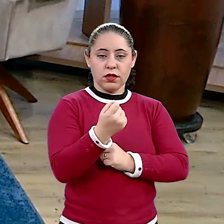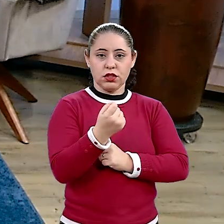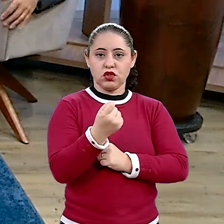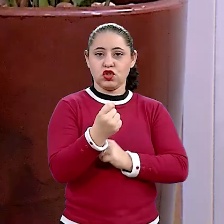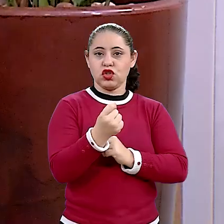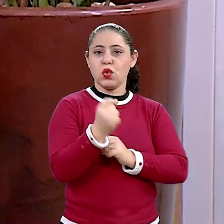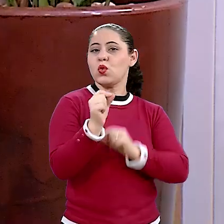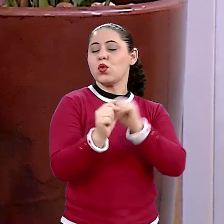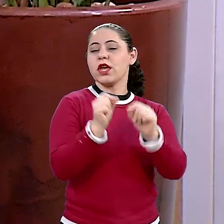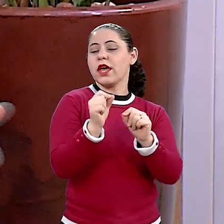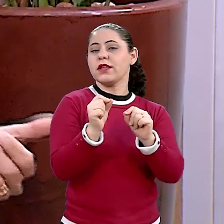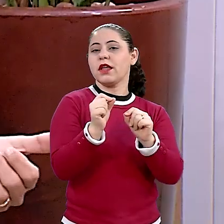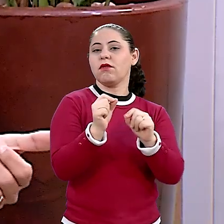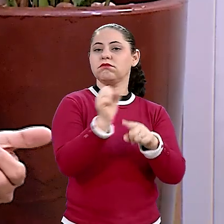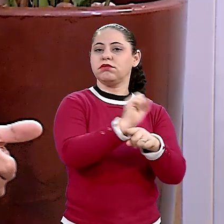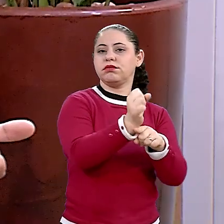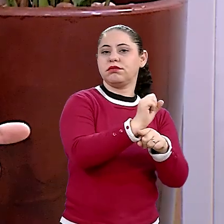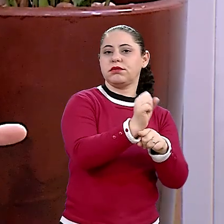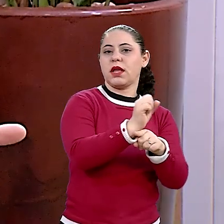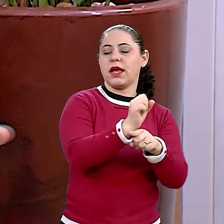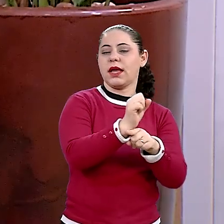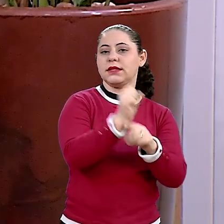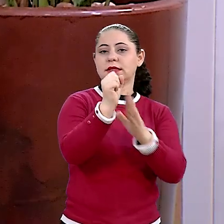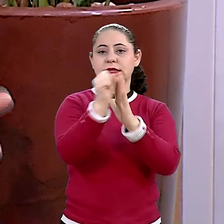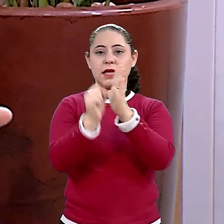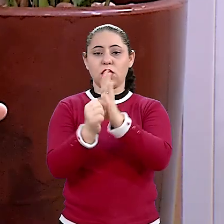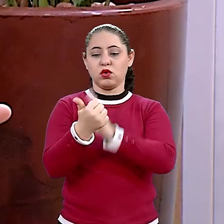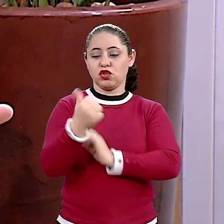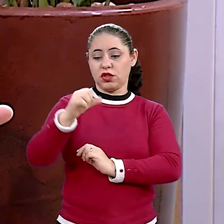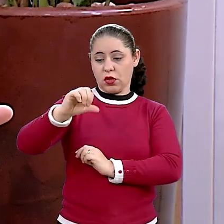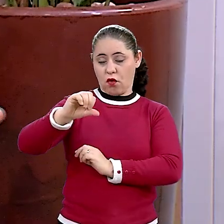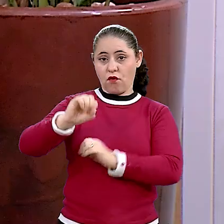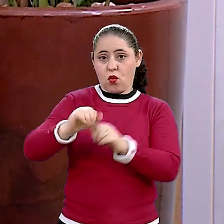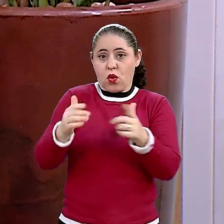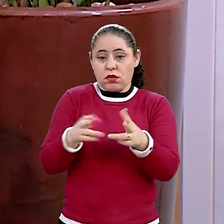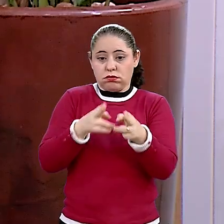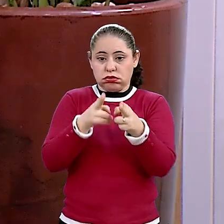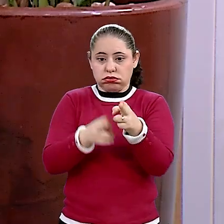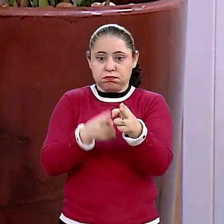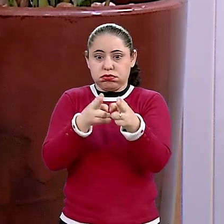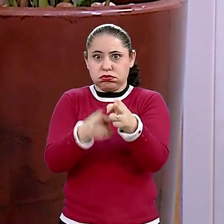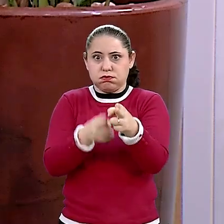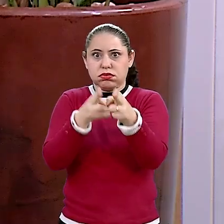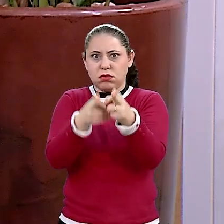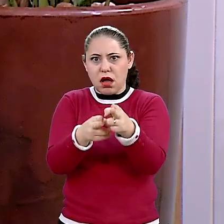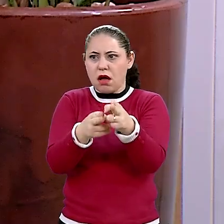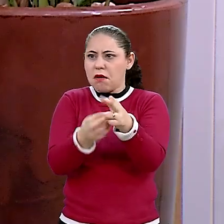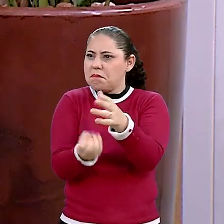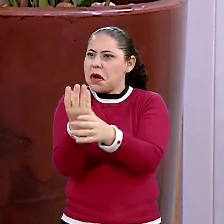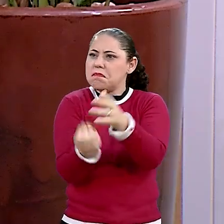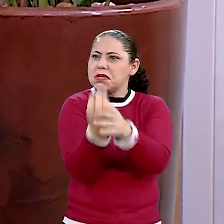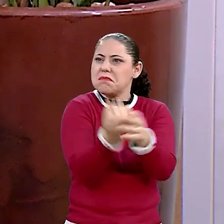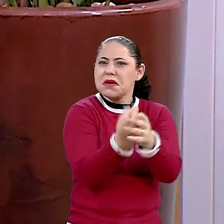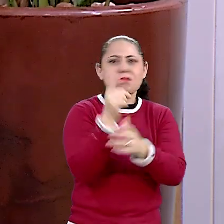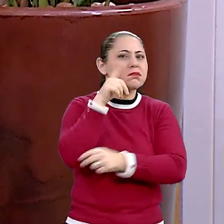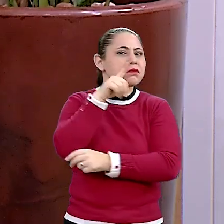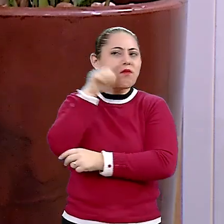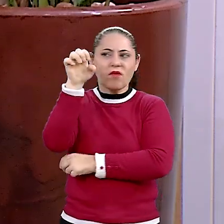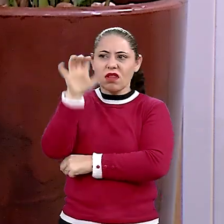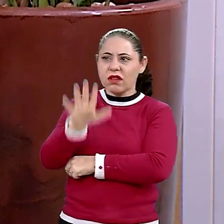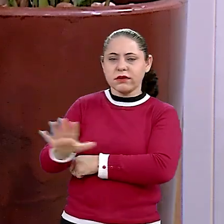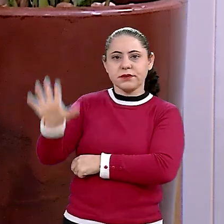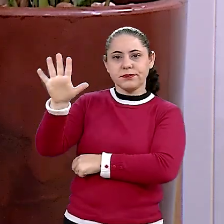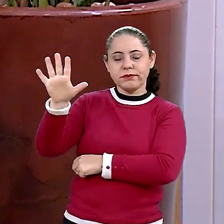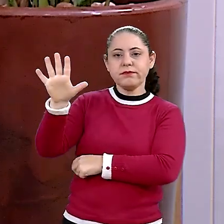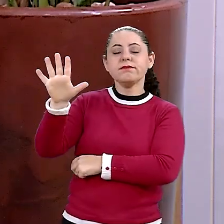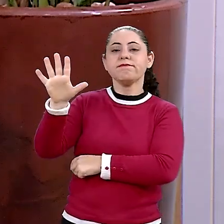carro. E no século XIX, quando teve a expansão das ferrovias, né, foi o século das ferrovias nos Estados Unidos, na